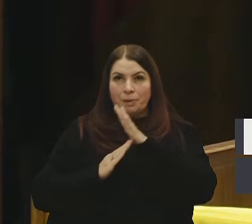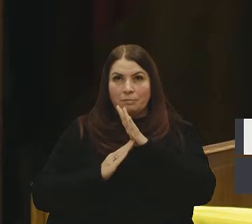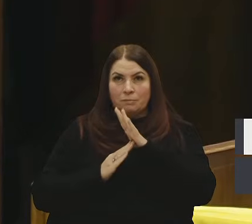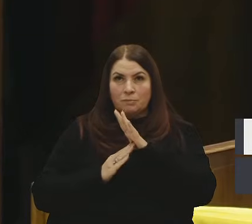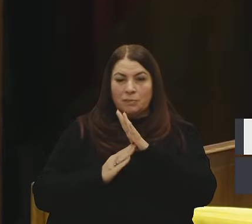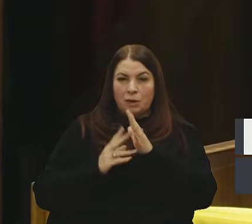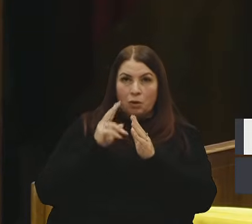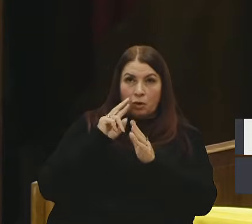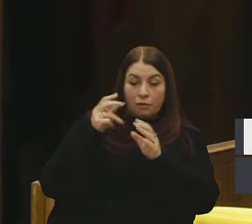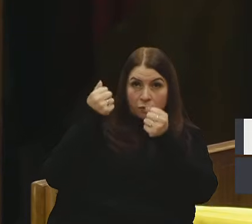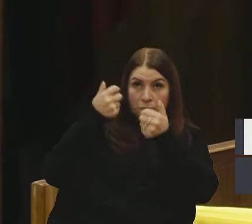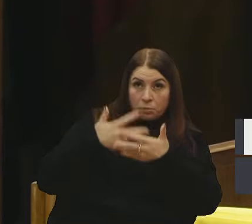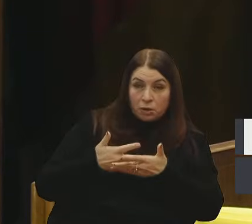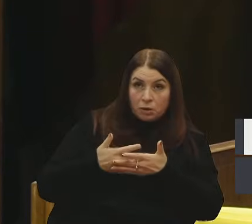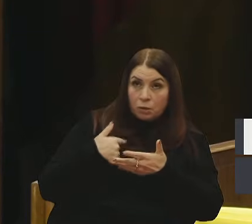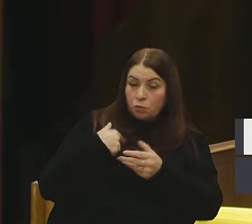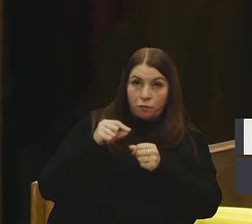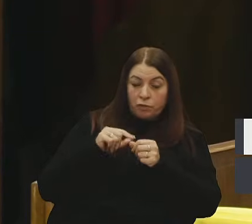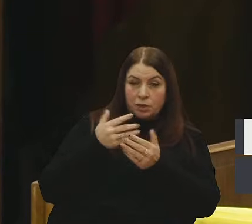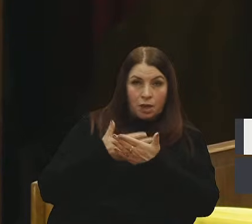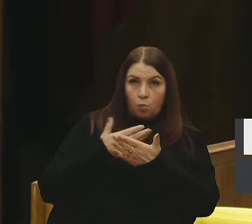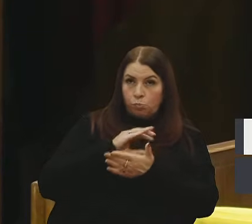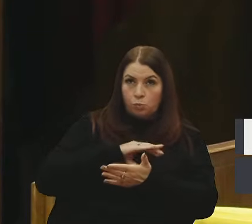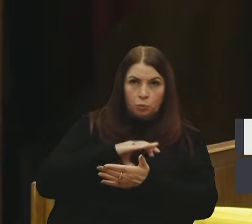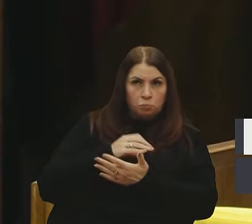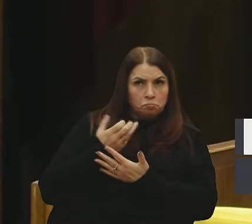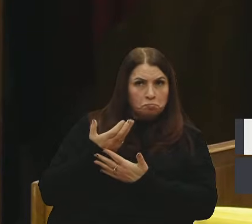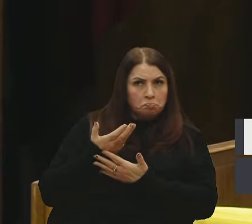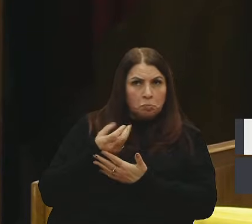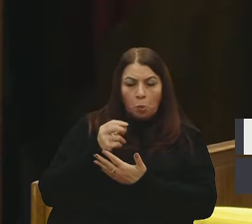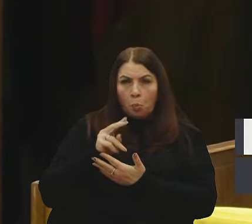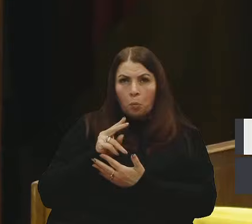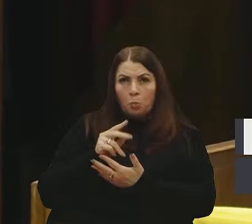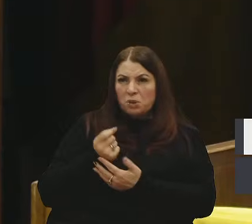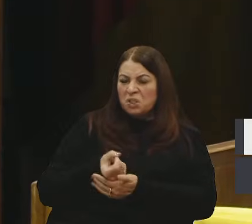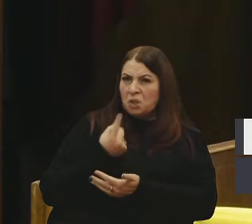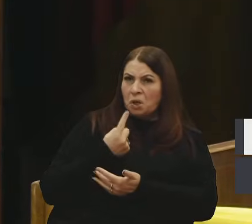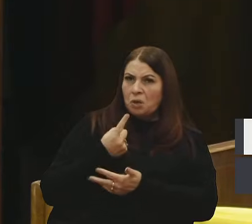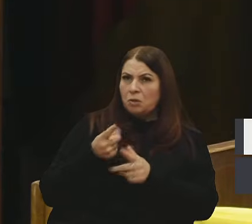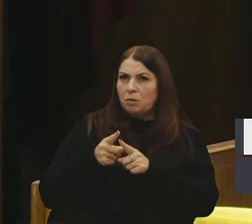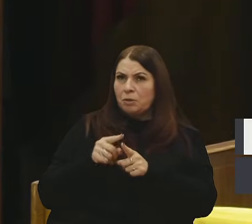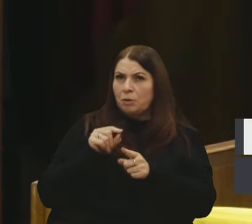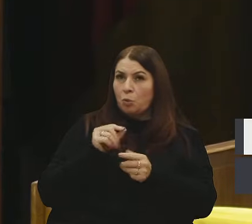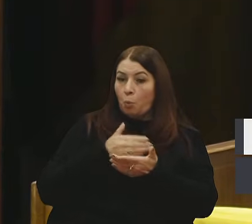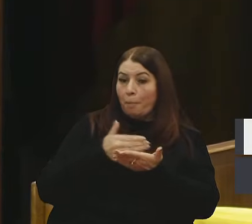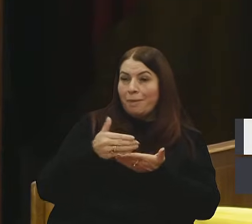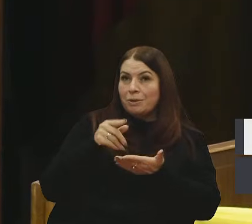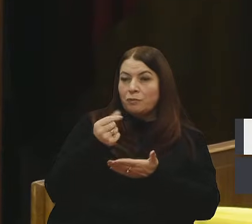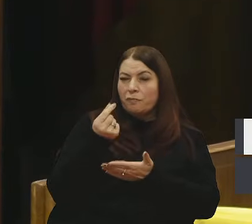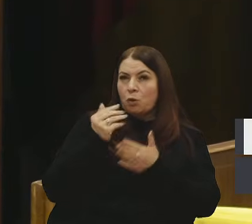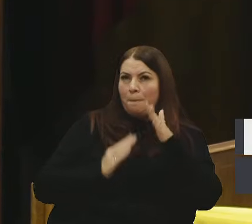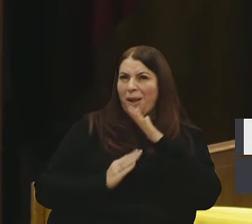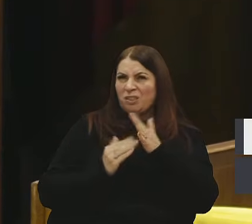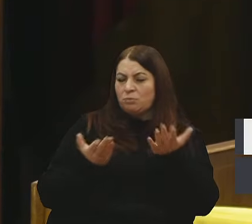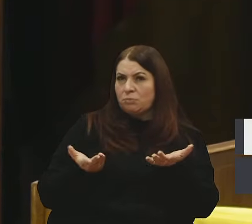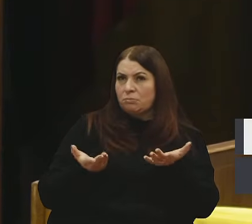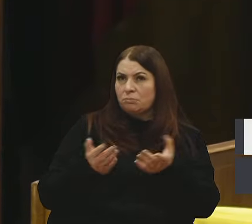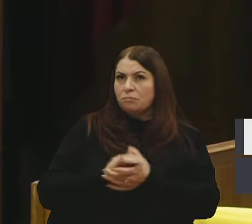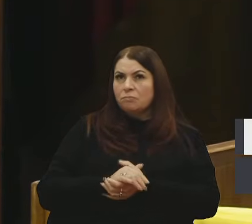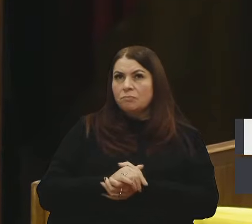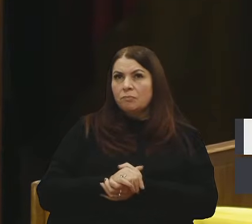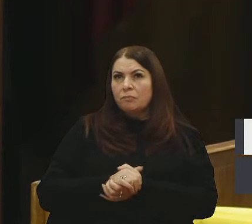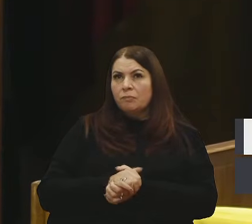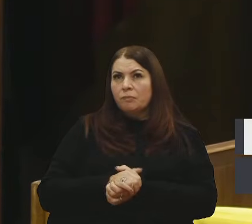Agora vocês me expliquem, eu não fiz aula de português ou tá estranho ter como ponto de partida o valor máximo?